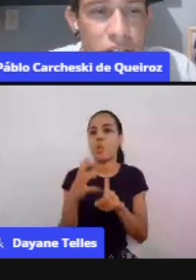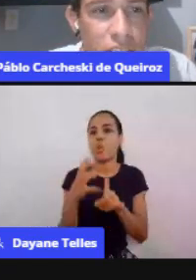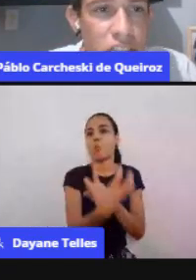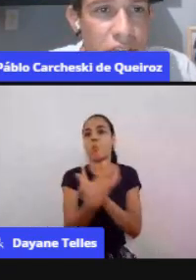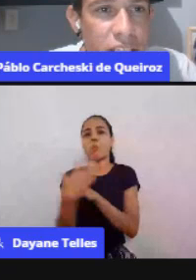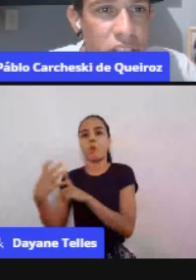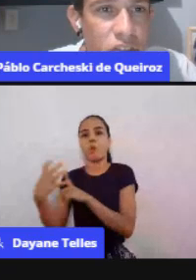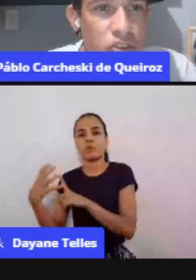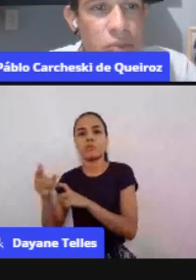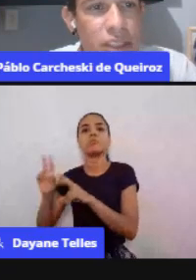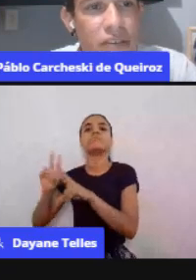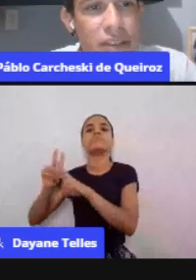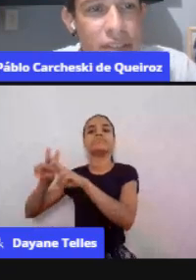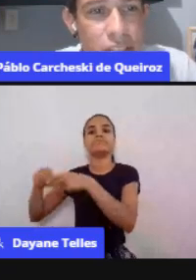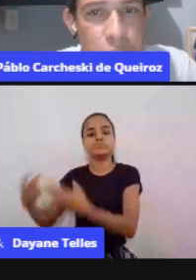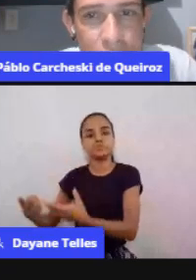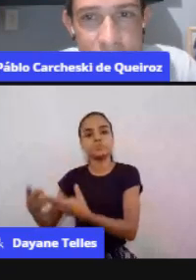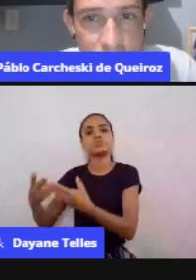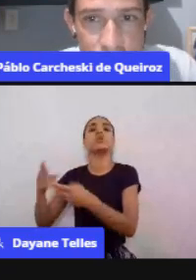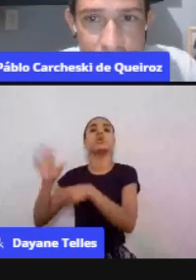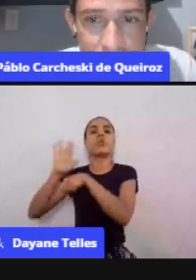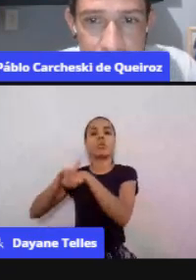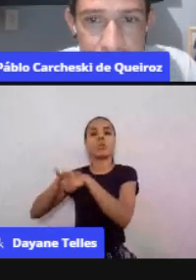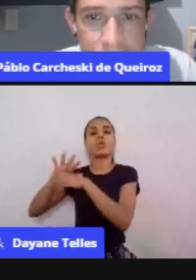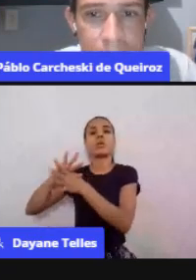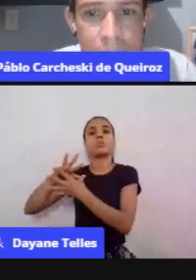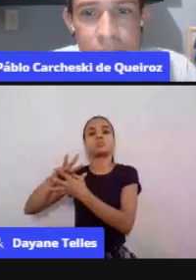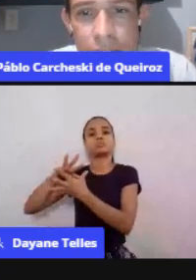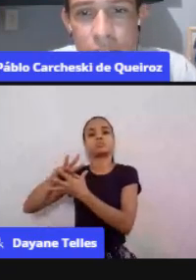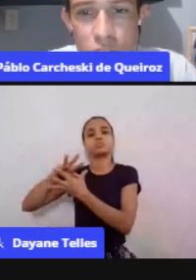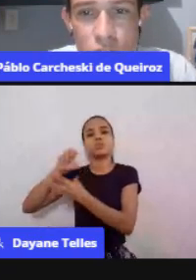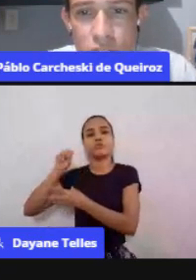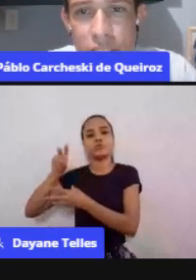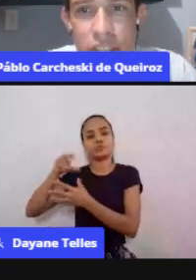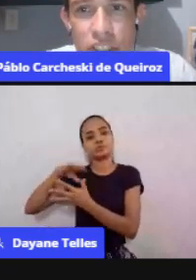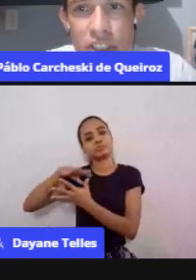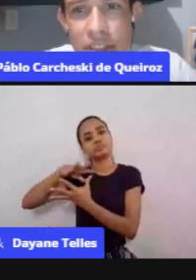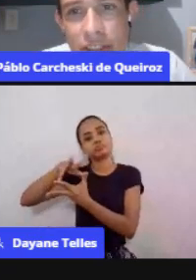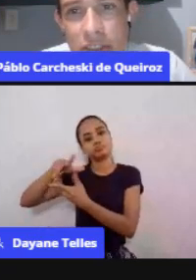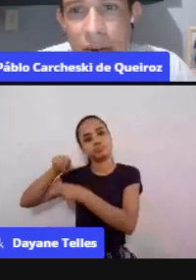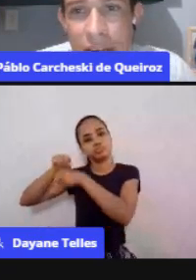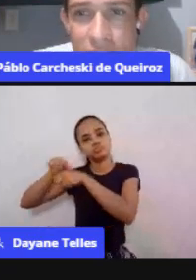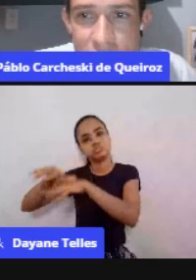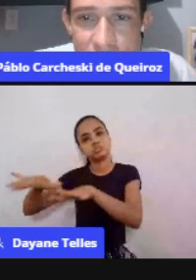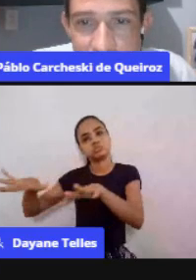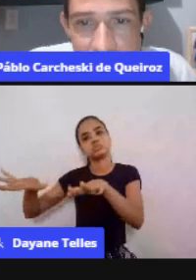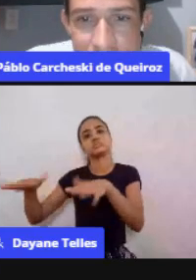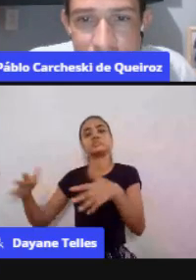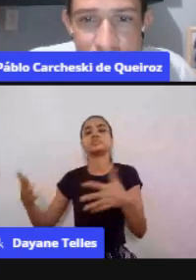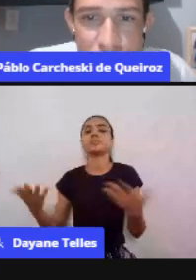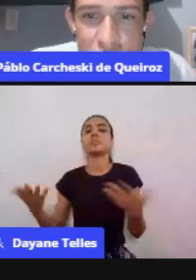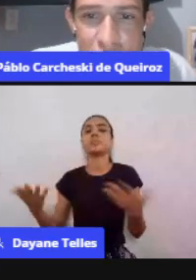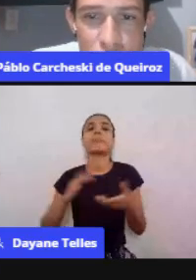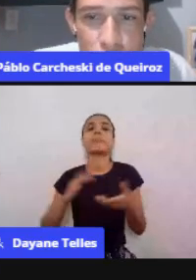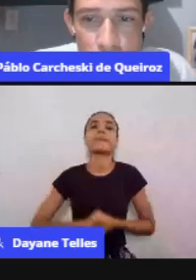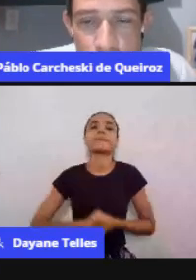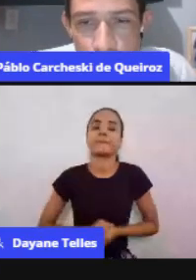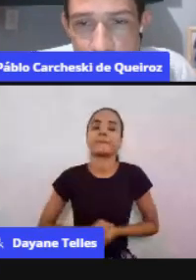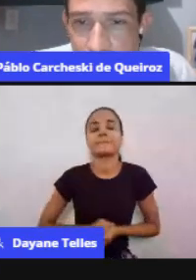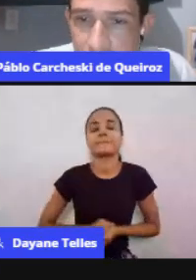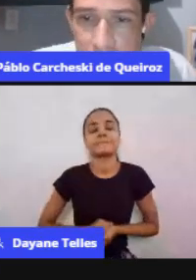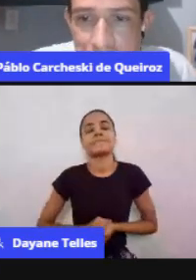trabalho não seria diferente, Nós somos atravessados por essas coisas, E aí eu gostaria de iniciar essas palavras iniciais, que eu já estou dizendo,